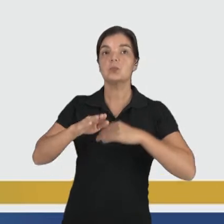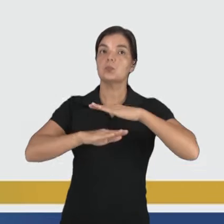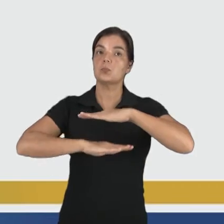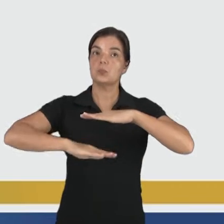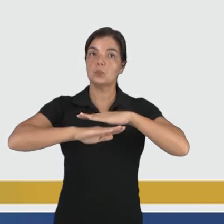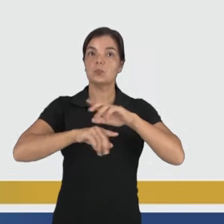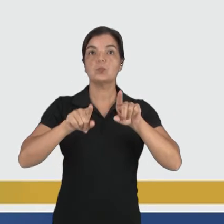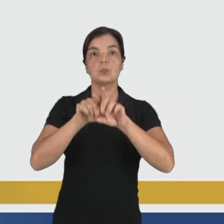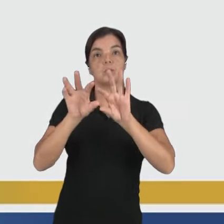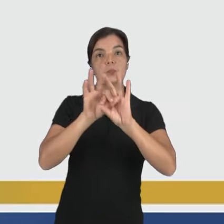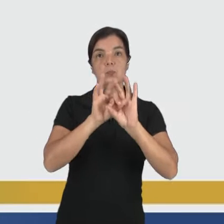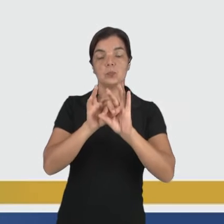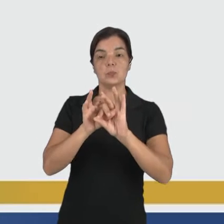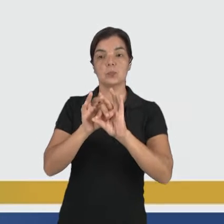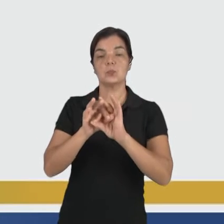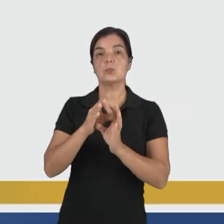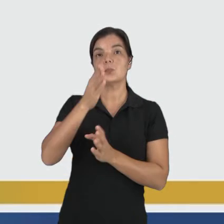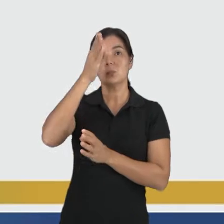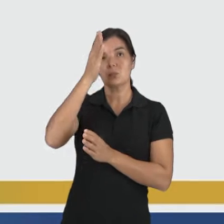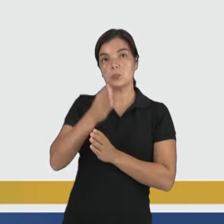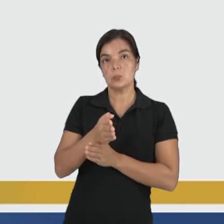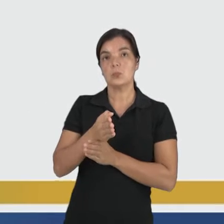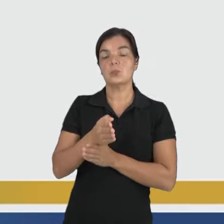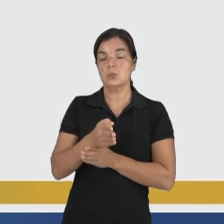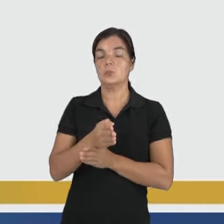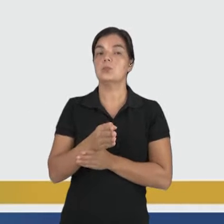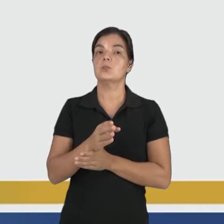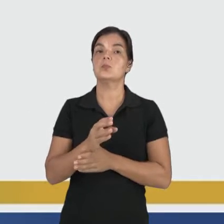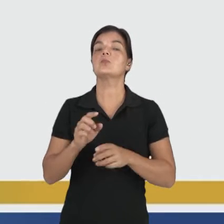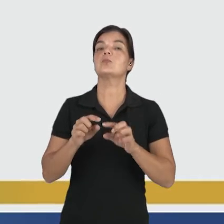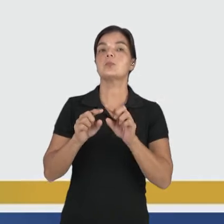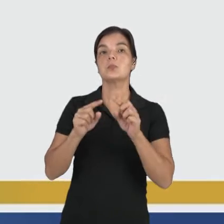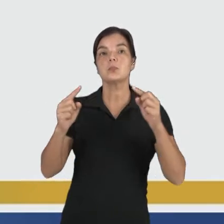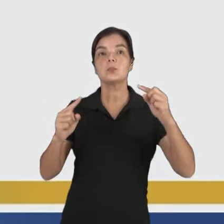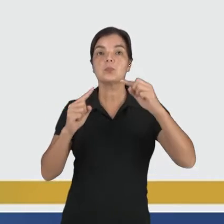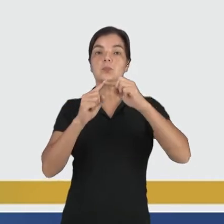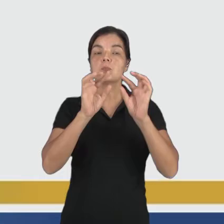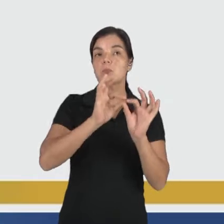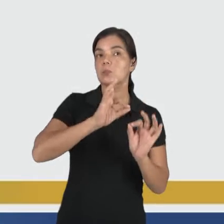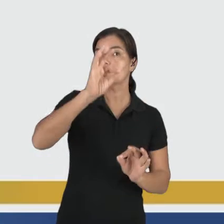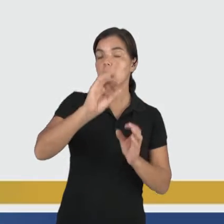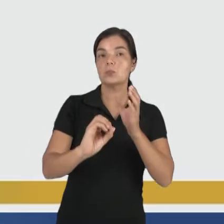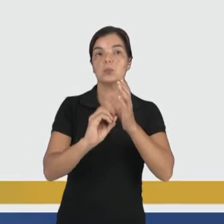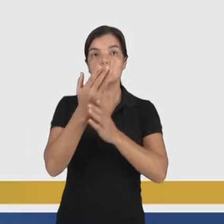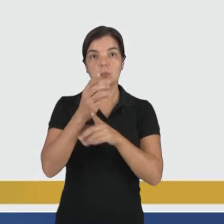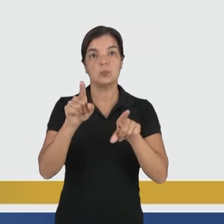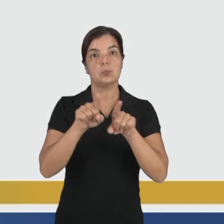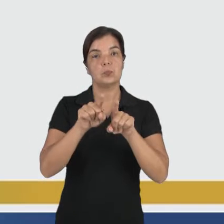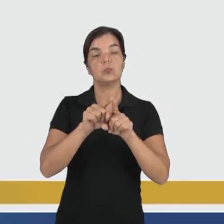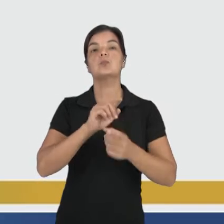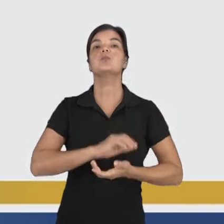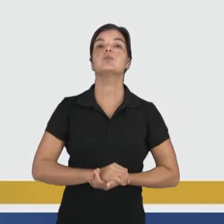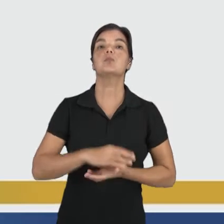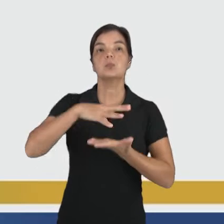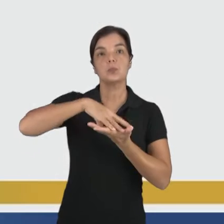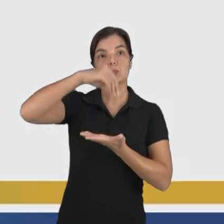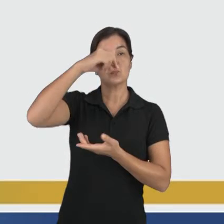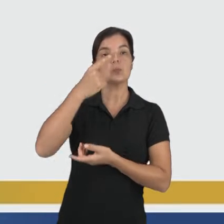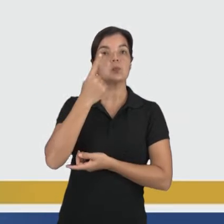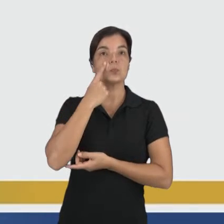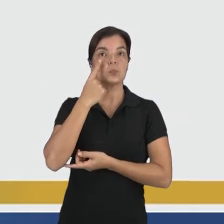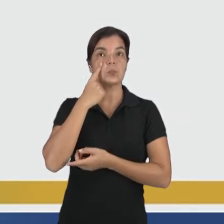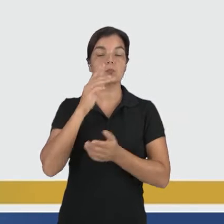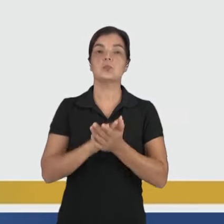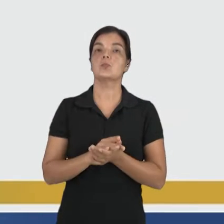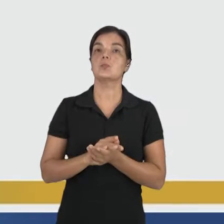segmento se liga no vértice ao centro da circunferência. Não é mais a altura como ocorre no cone reto. Então, note que o eixo do